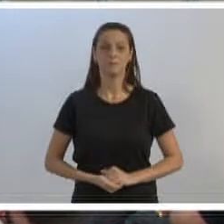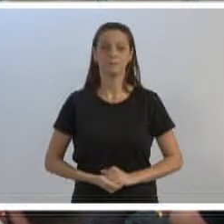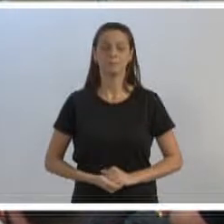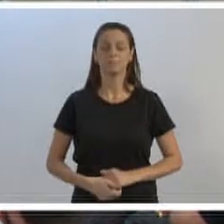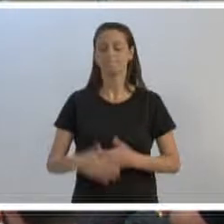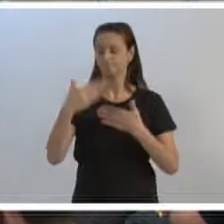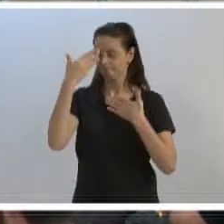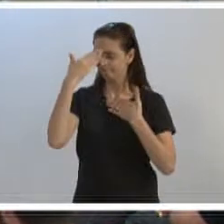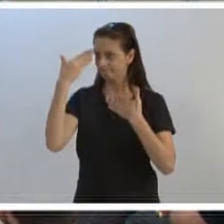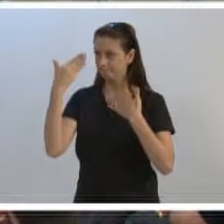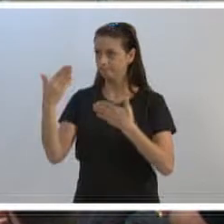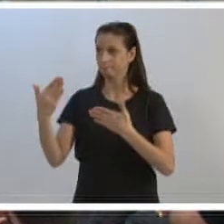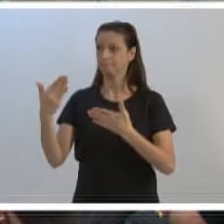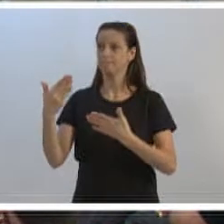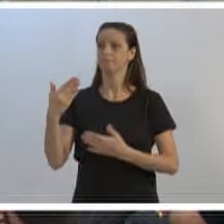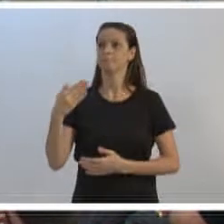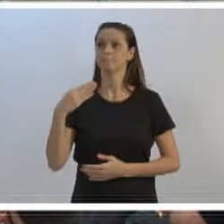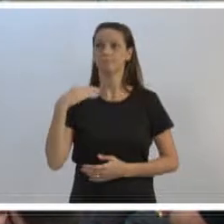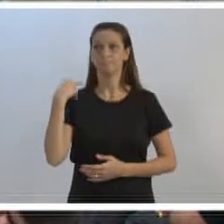Obrigado,